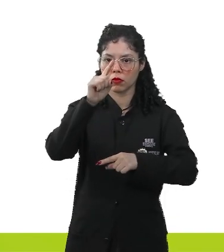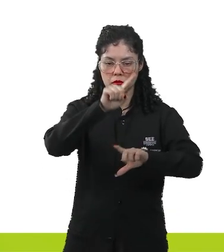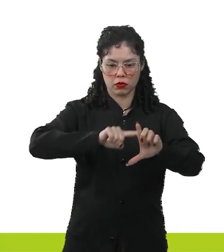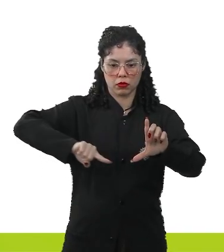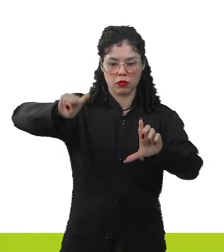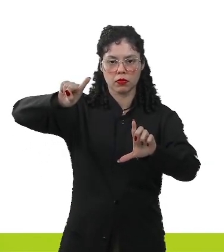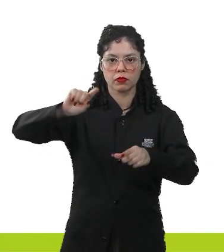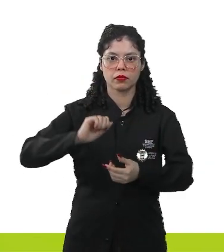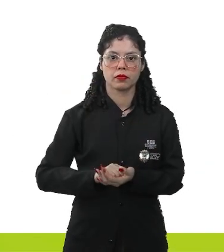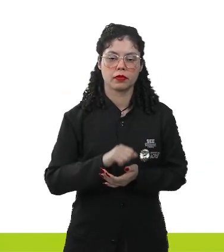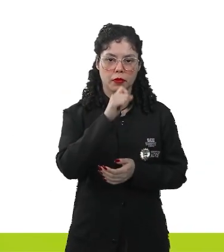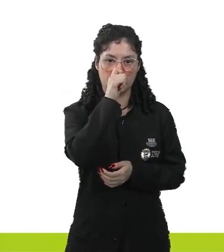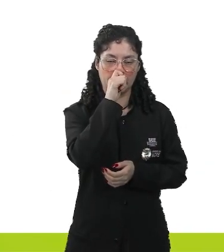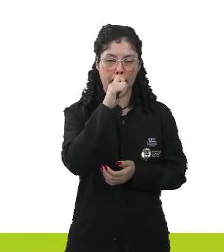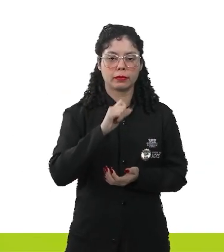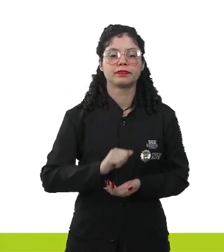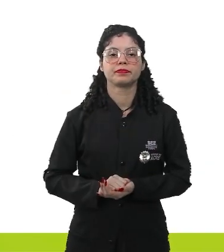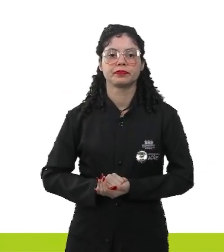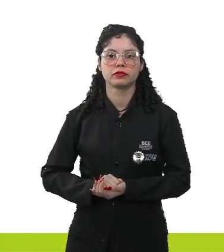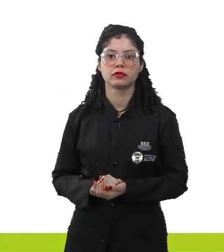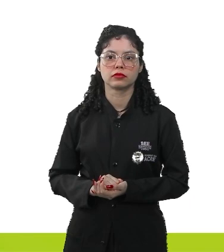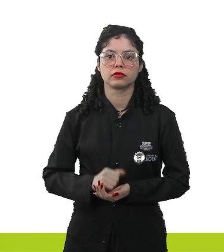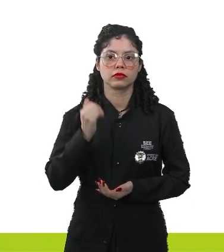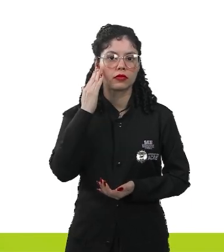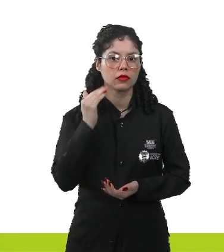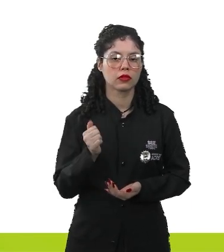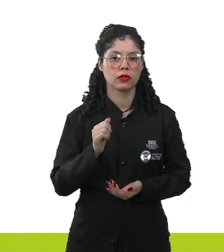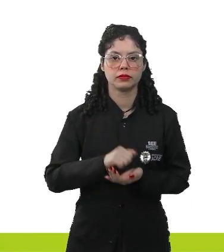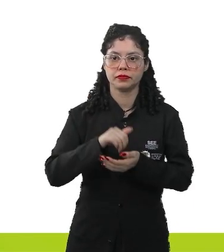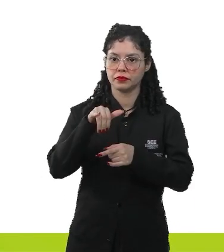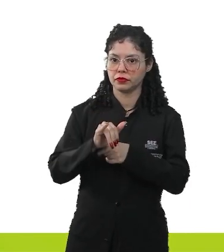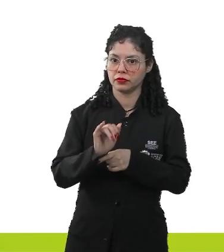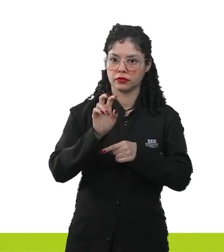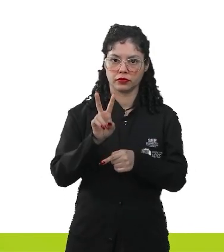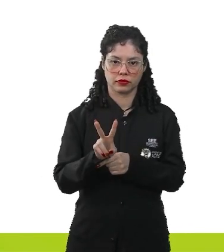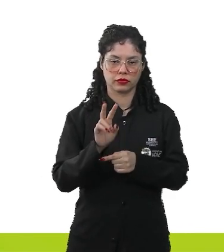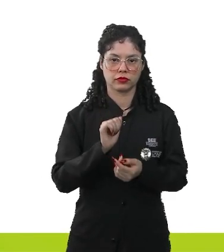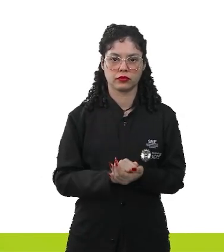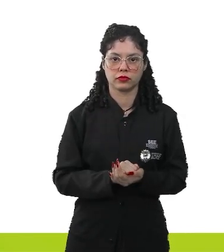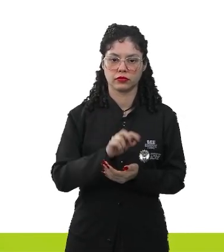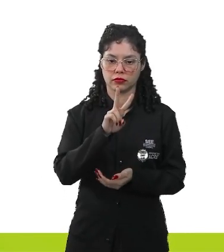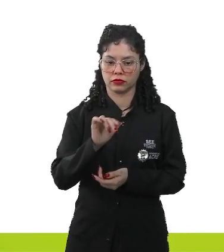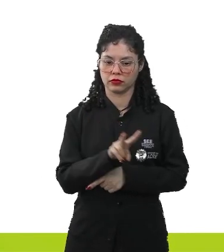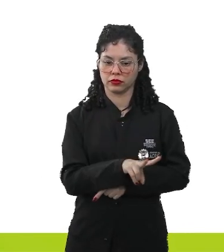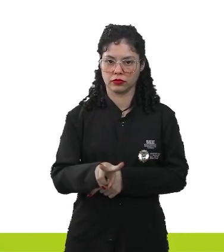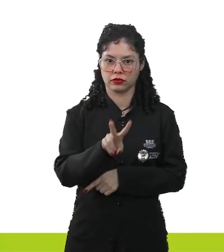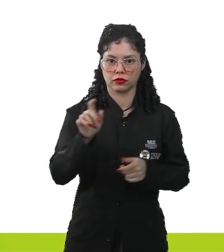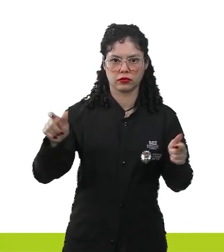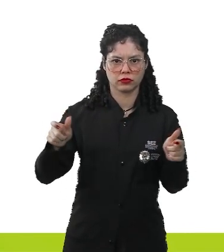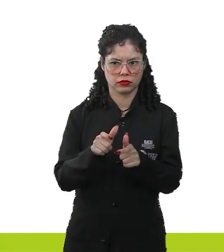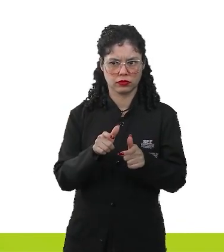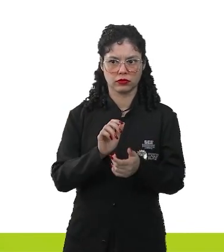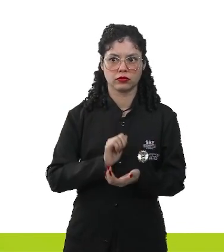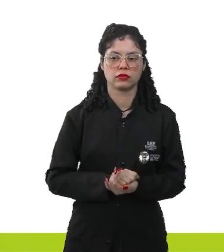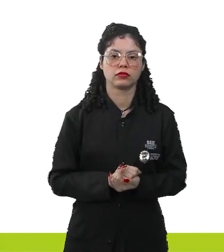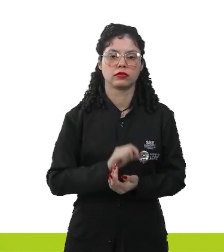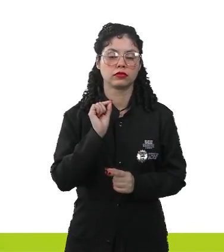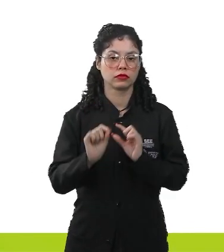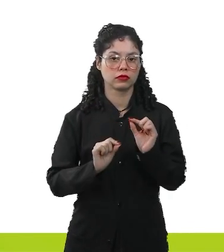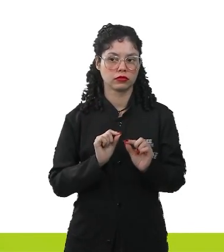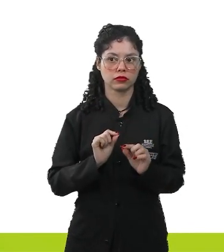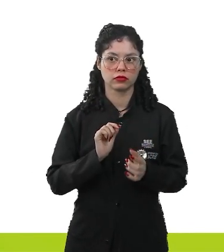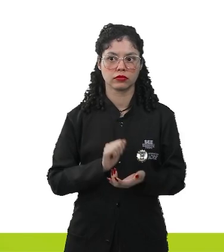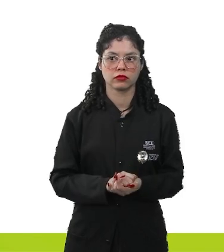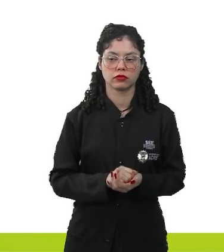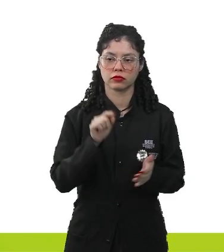cima, então eu sei que o meu y-vértice vai ser o valor mínimo, que é o